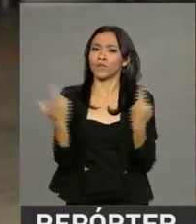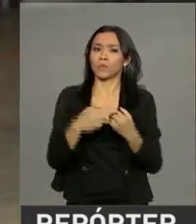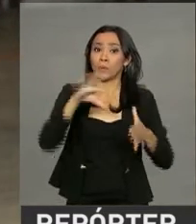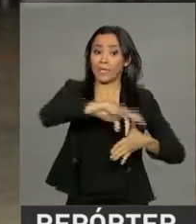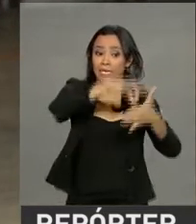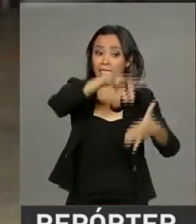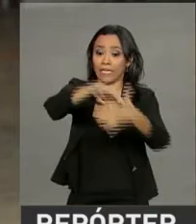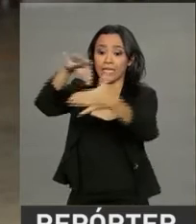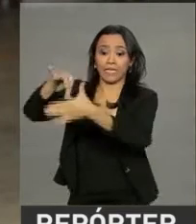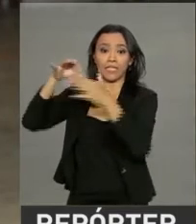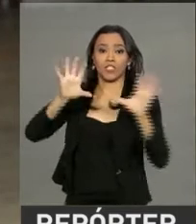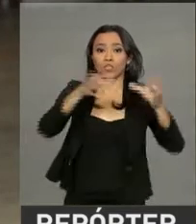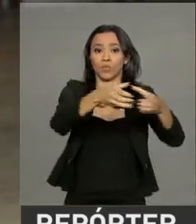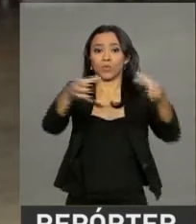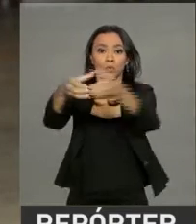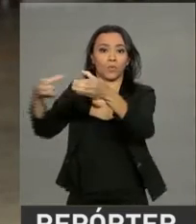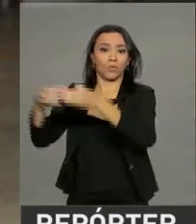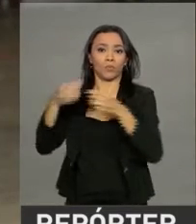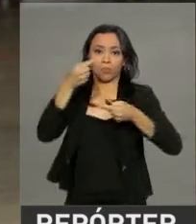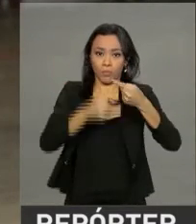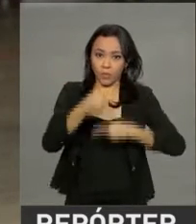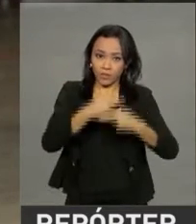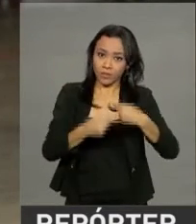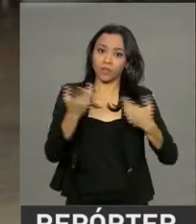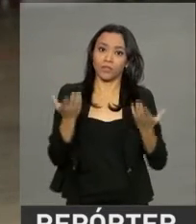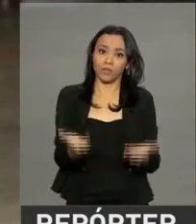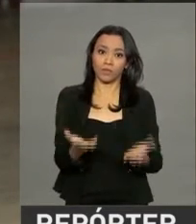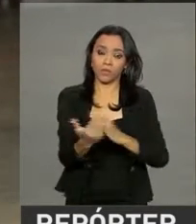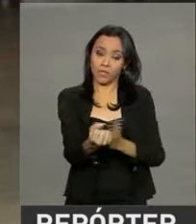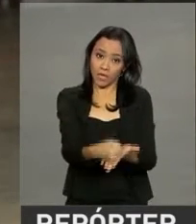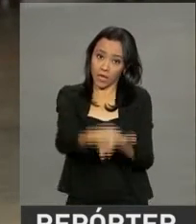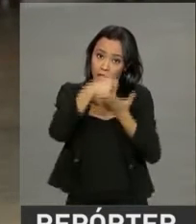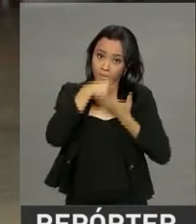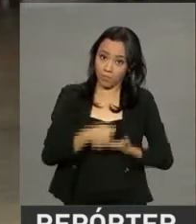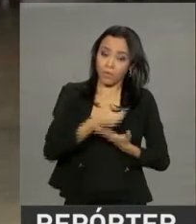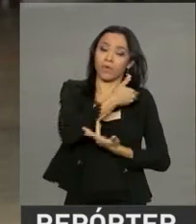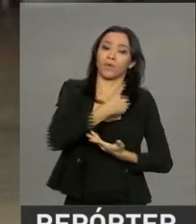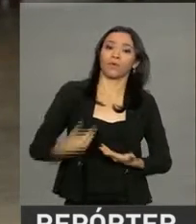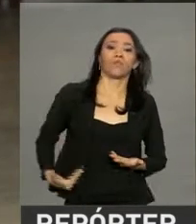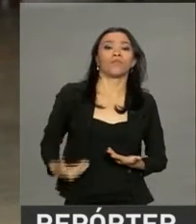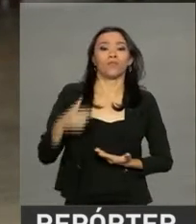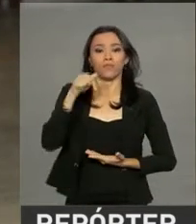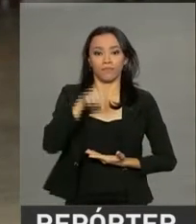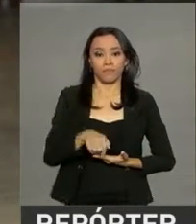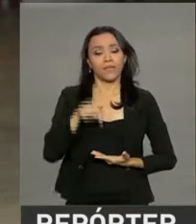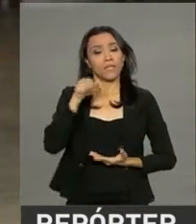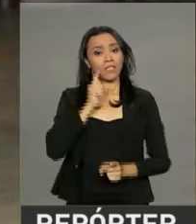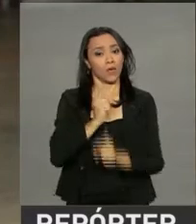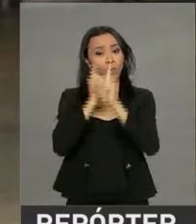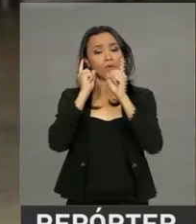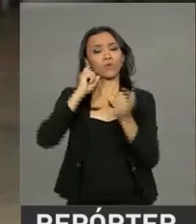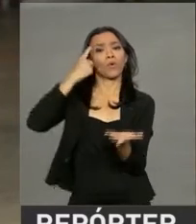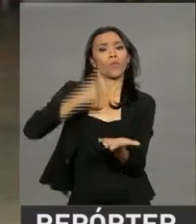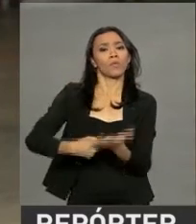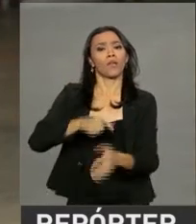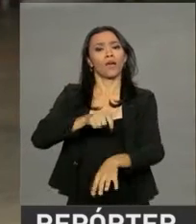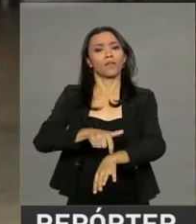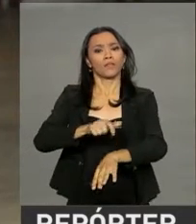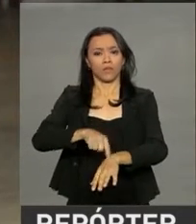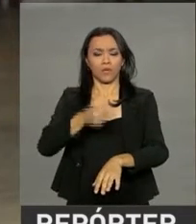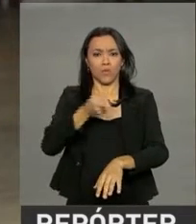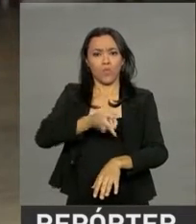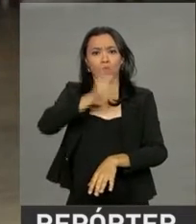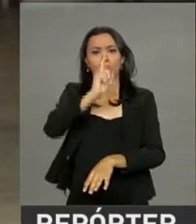da base aliada e também do chamado Bloco Centrão aqui no Palácio do Planalto. Esse encontro está marcado para o início da